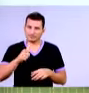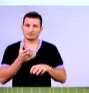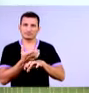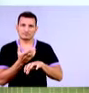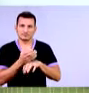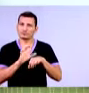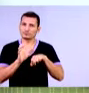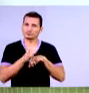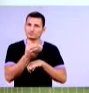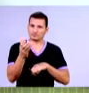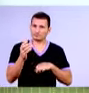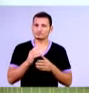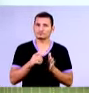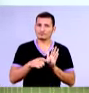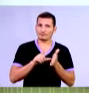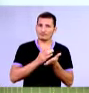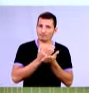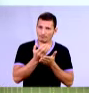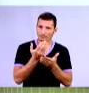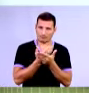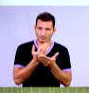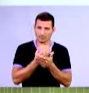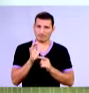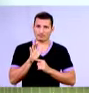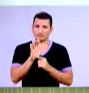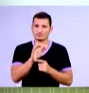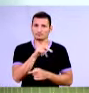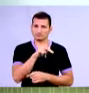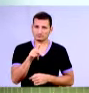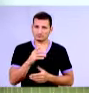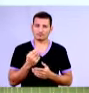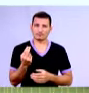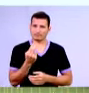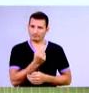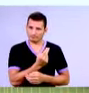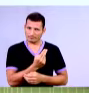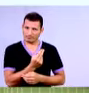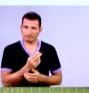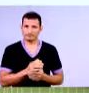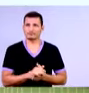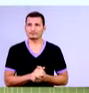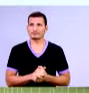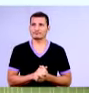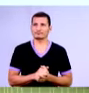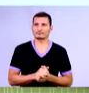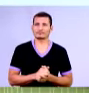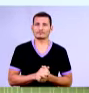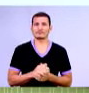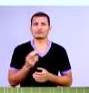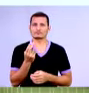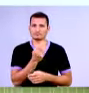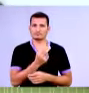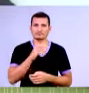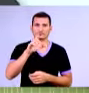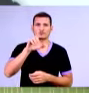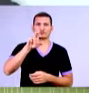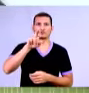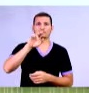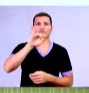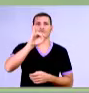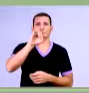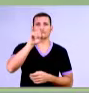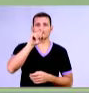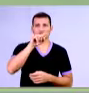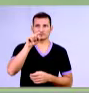de começar a aula, vamos partir para a apresentação dos professores. Começo me apresentando. Eu sou o professor Luiz Fernando. Tenho o